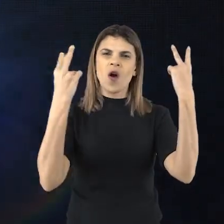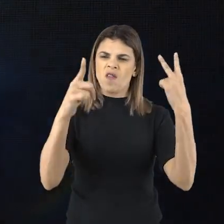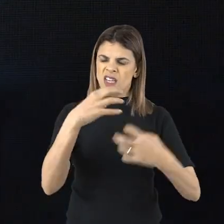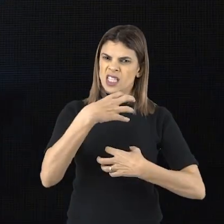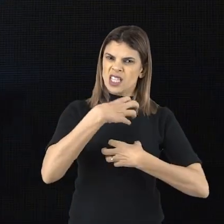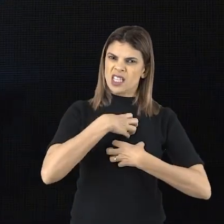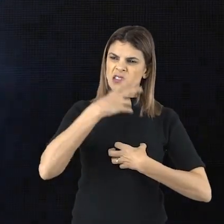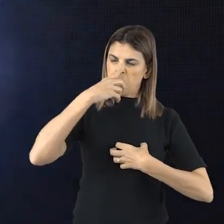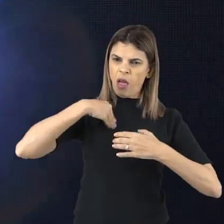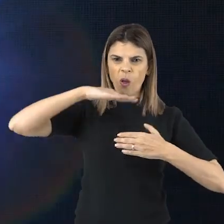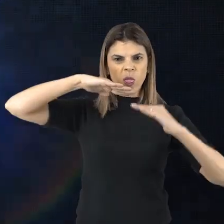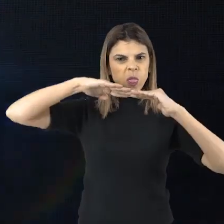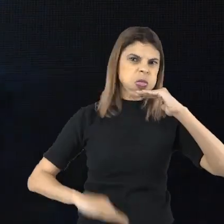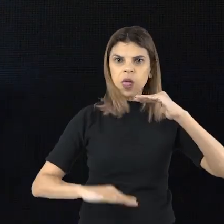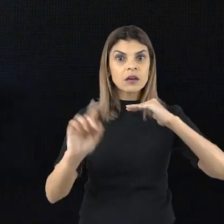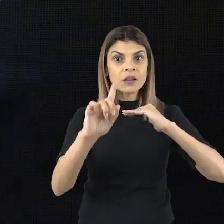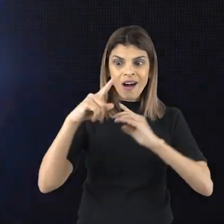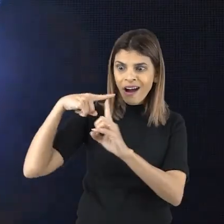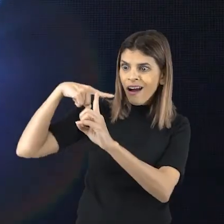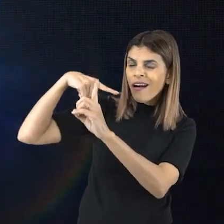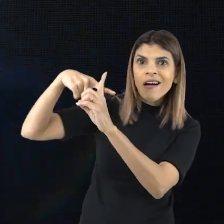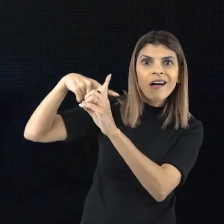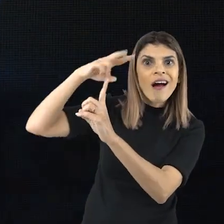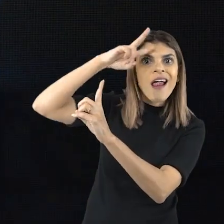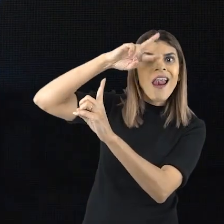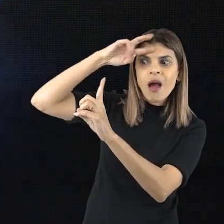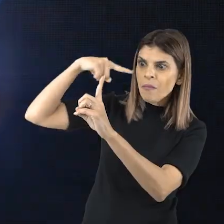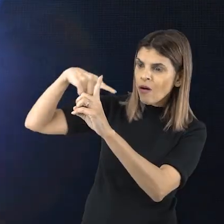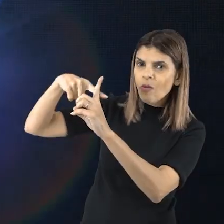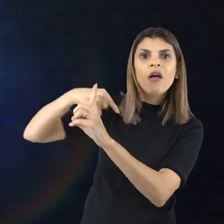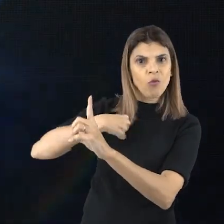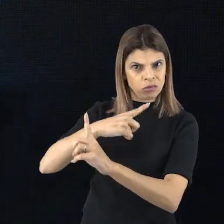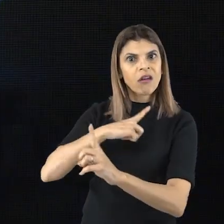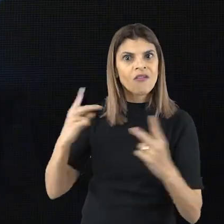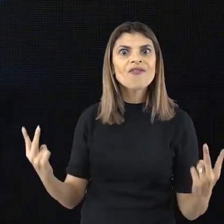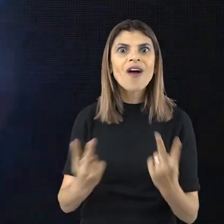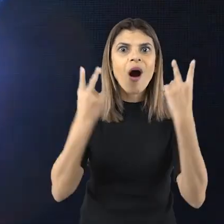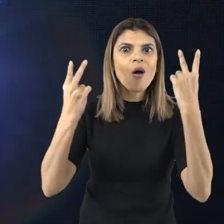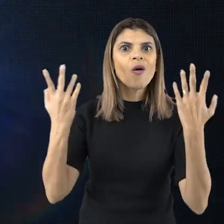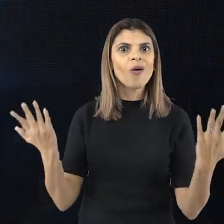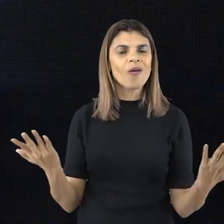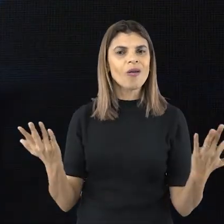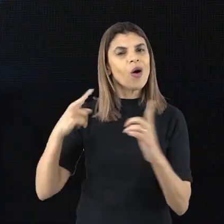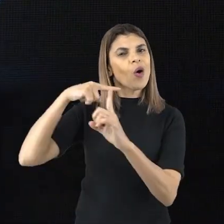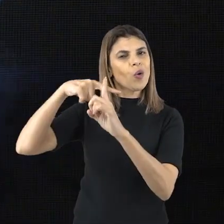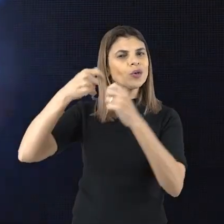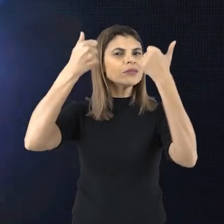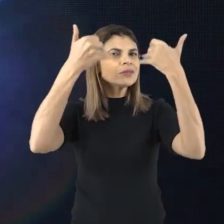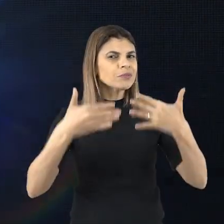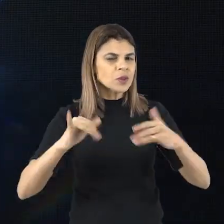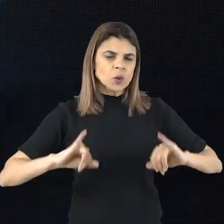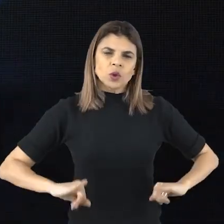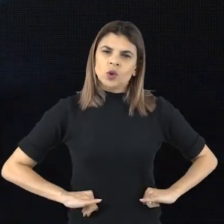nunca deve se sentir insignificante ou sem valor, porque a cruz nos lembra de como somos valiosos para Deus. A cruz fala de sofrimento